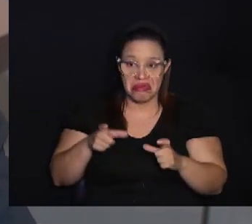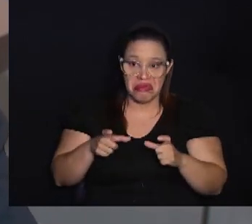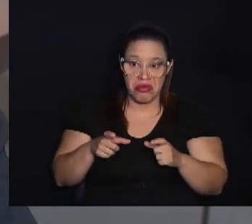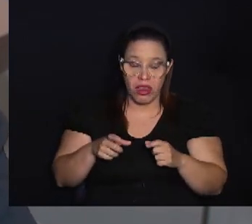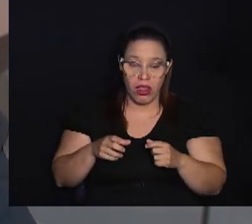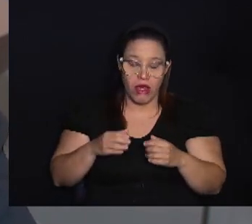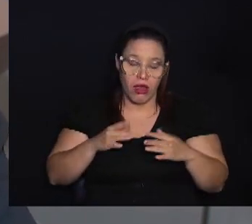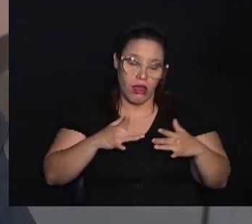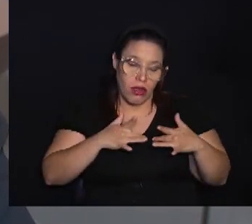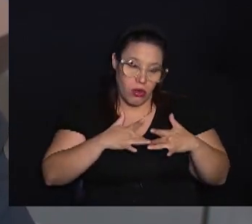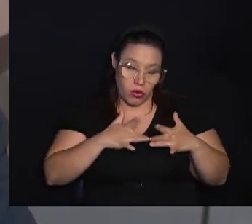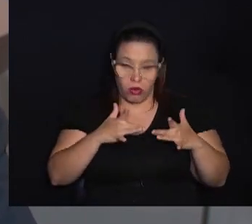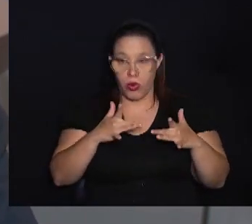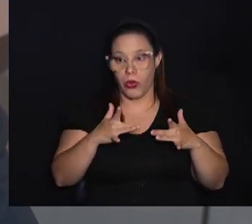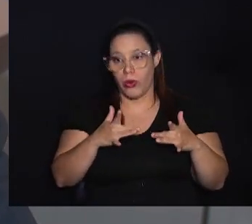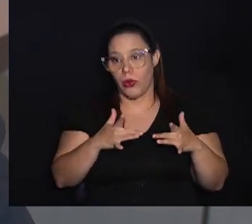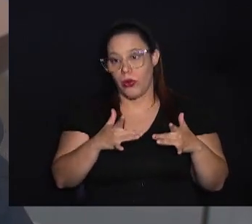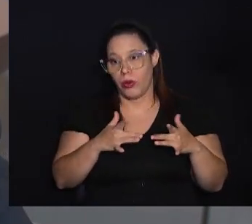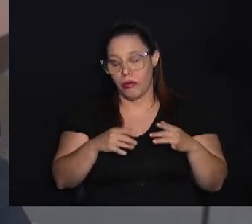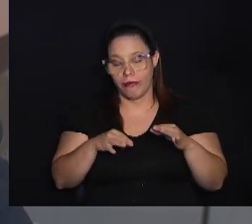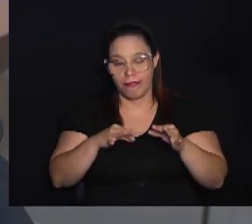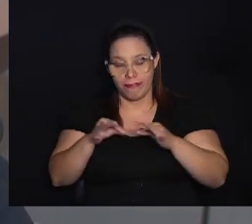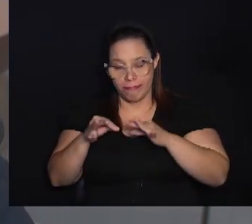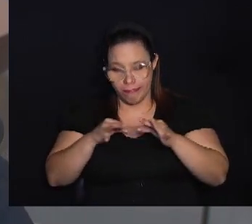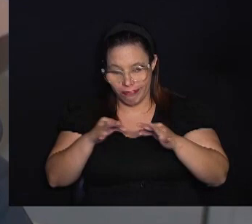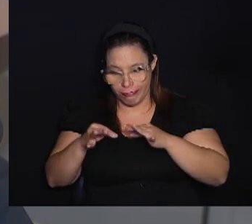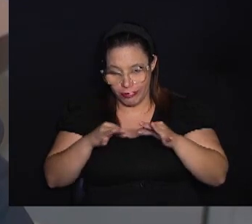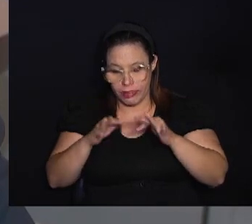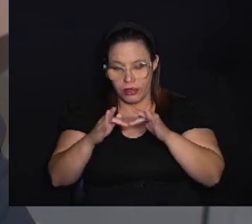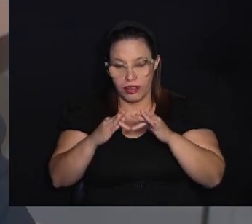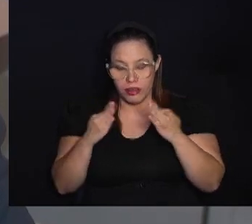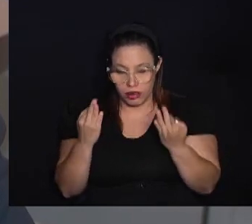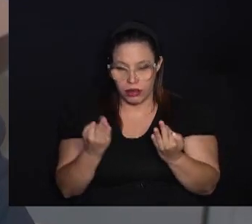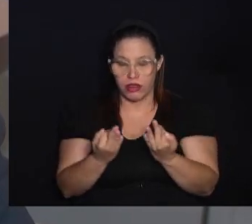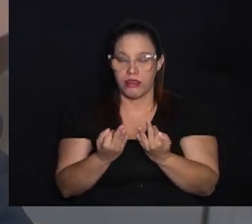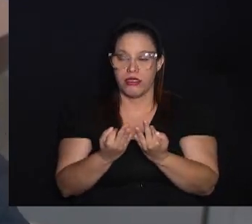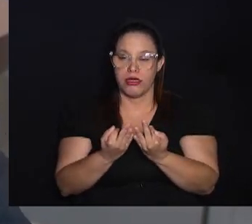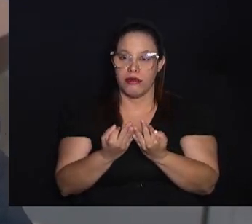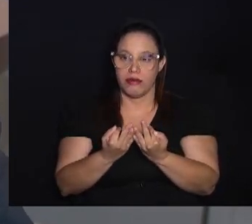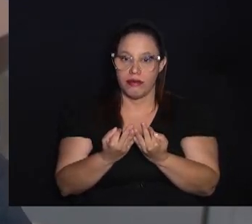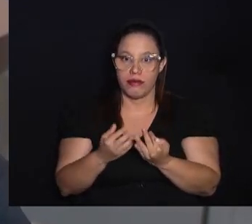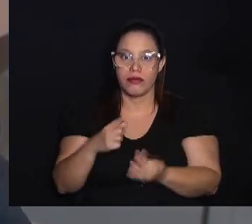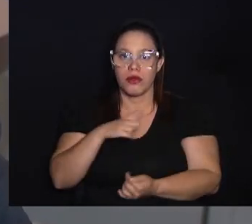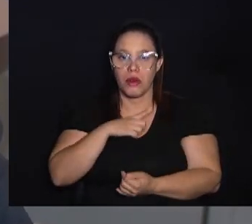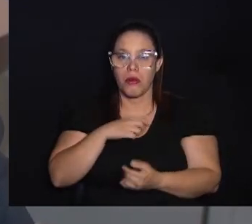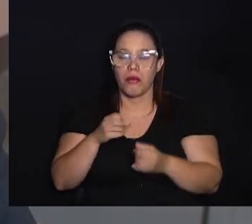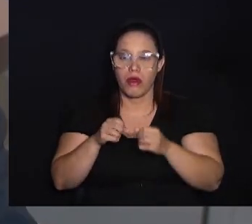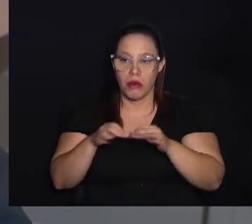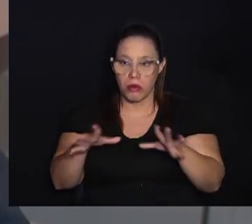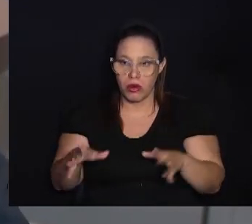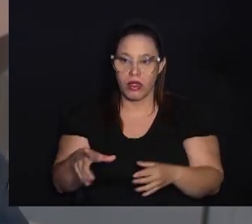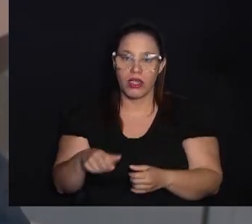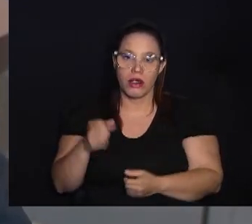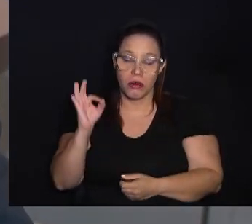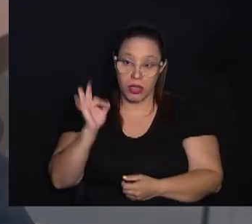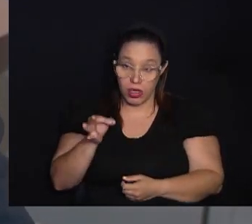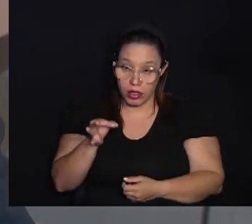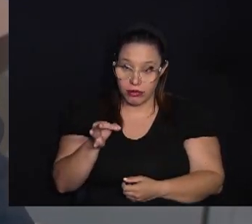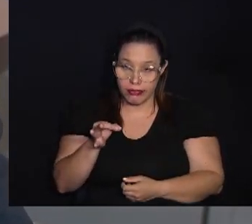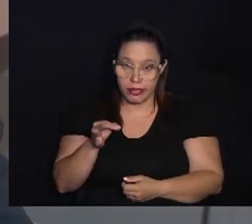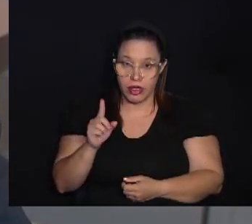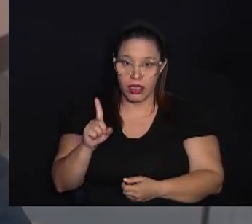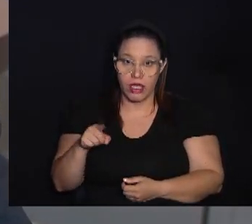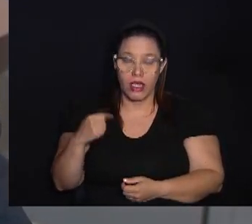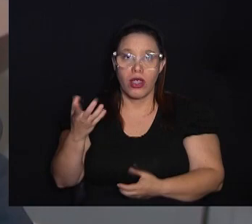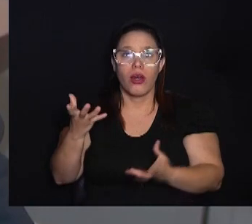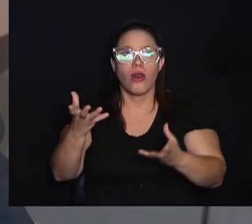afeto e de preparação da formação da família tenha a repercussão devida. E aí sim, quando